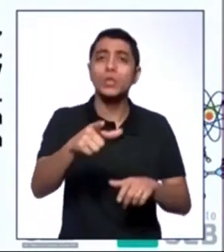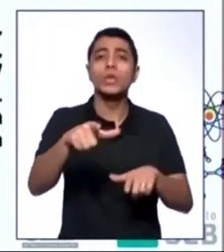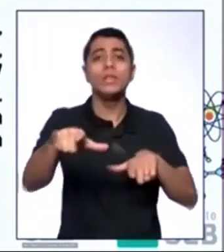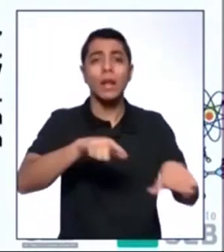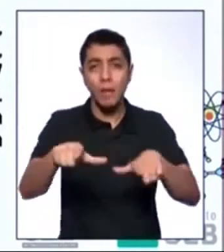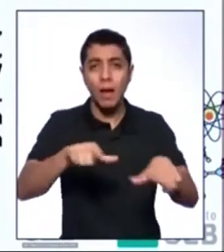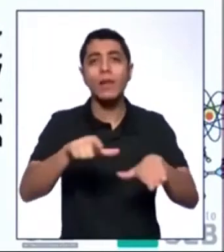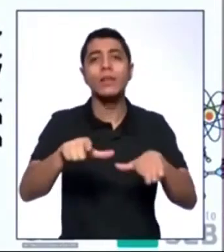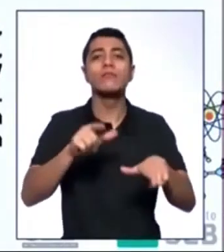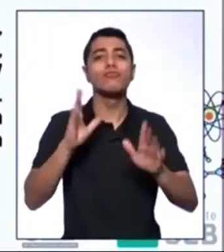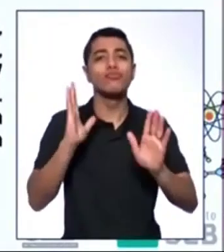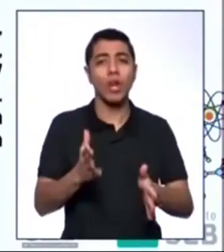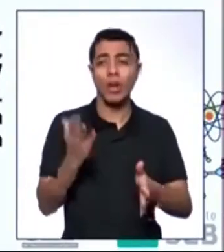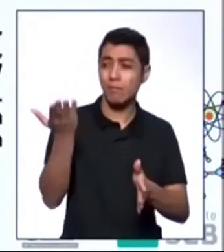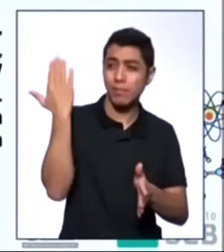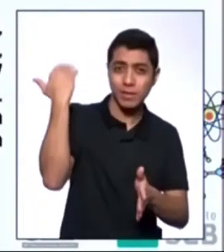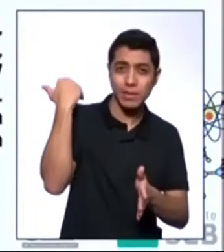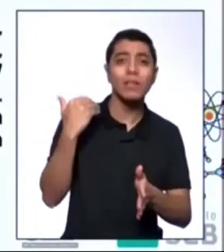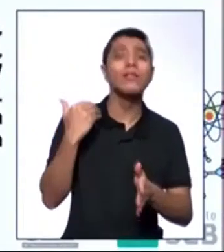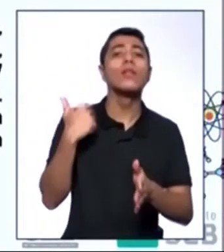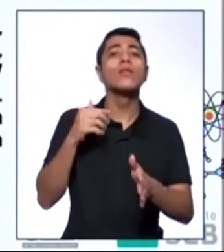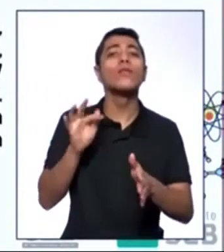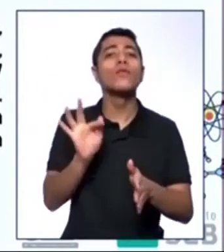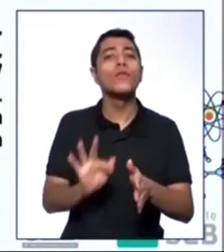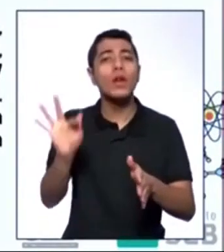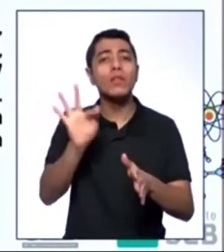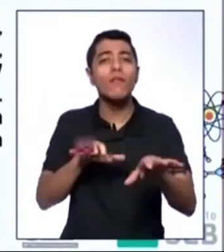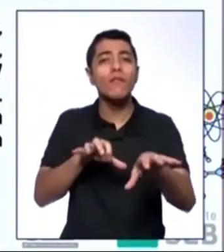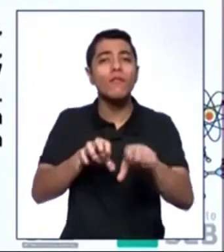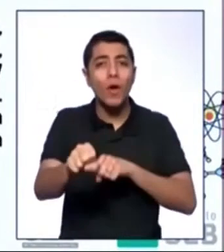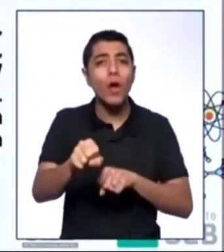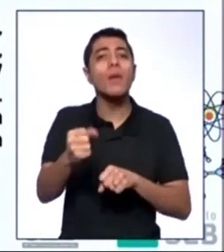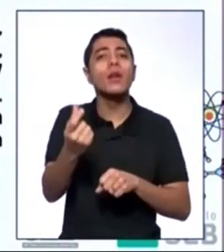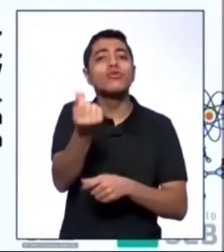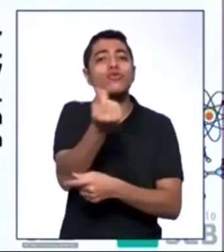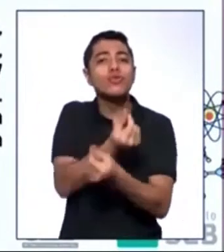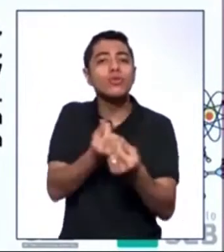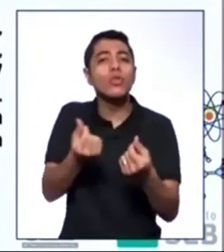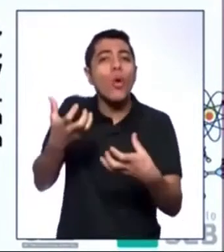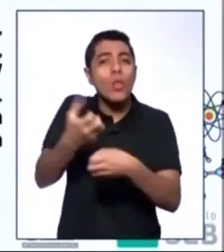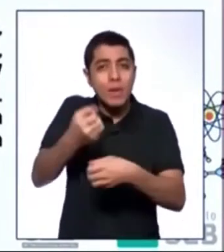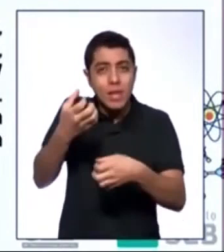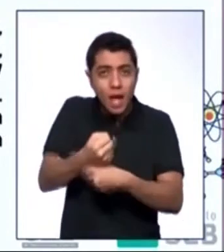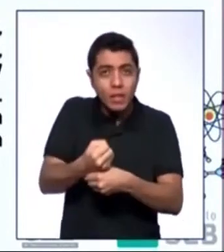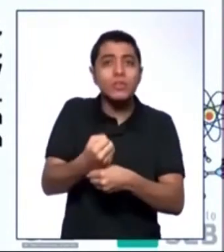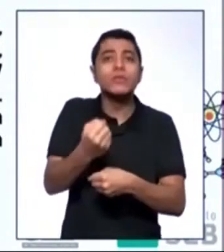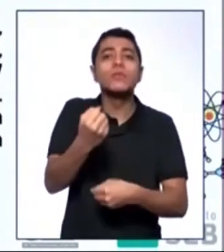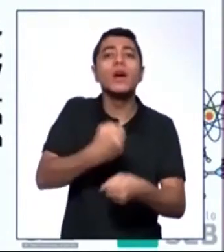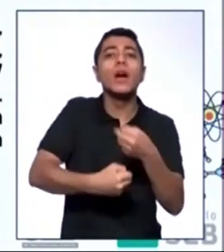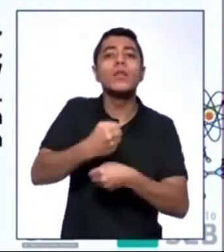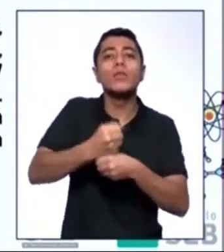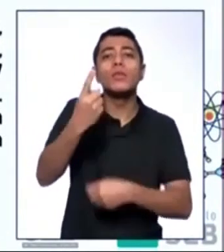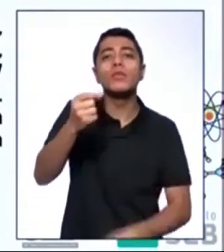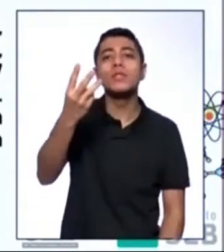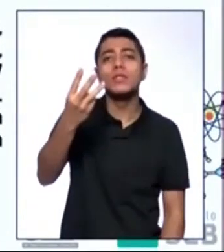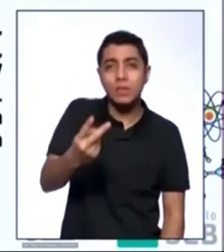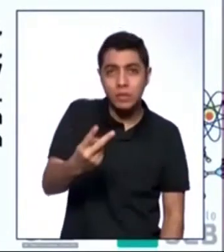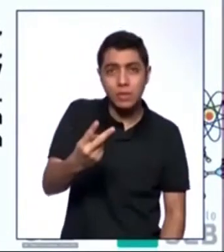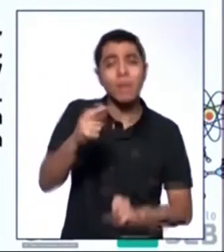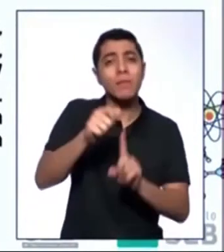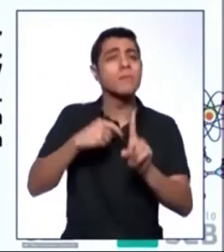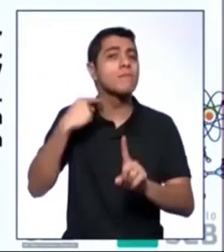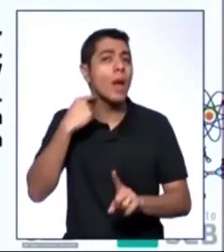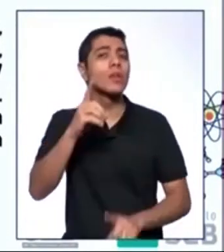formei em contabilidade em 17 de maio de 1932, em solenidade presidida pelo excelentíssimo